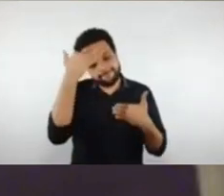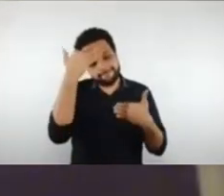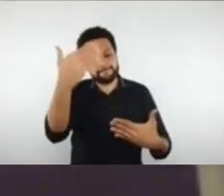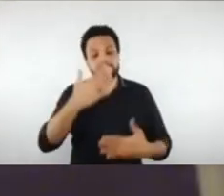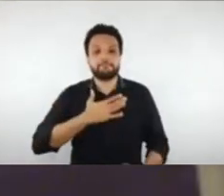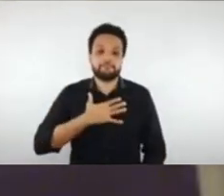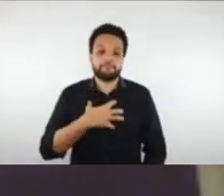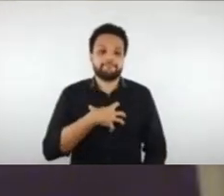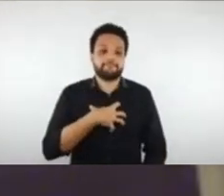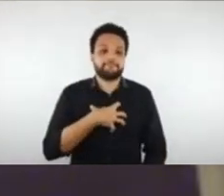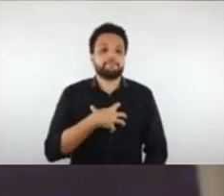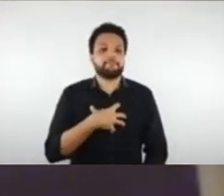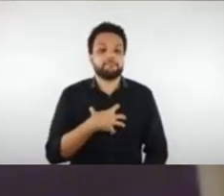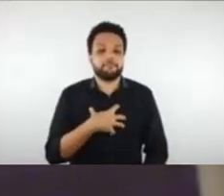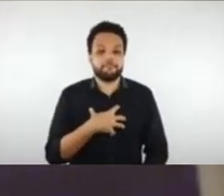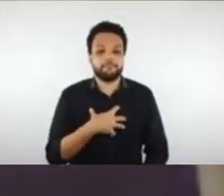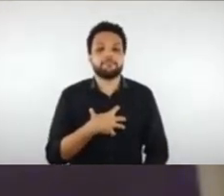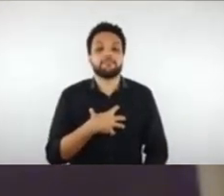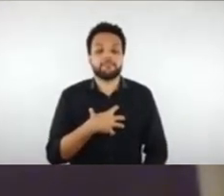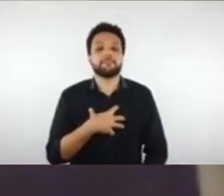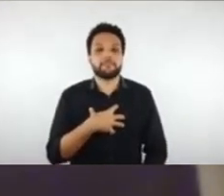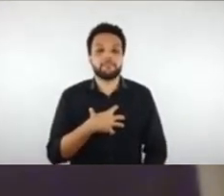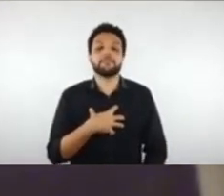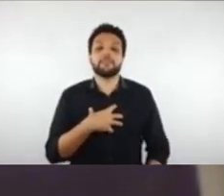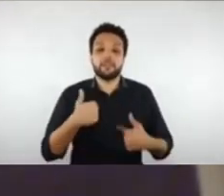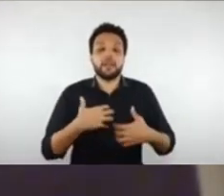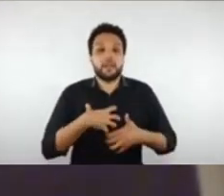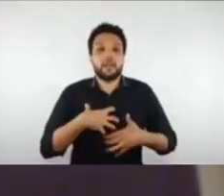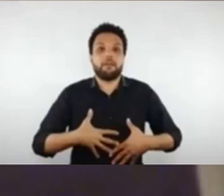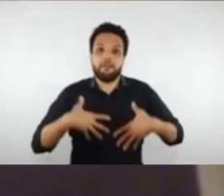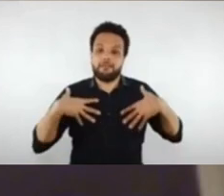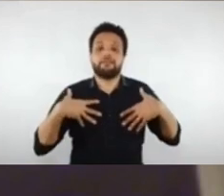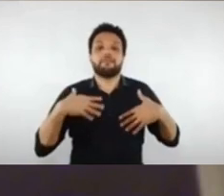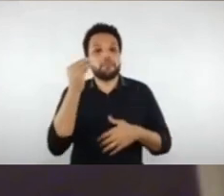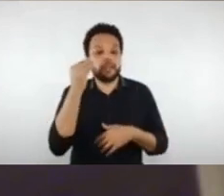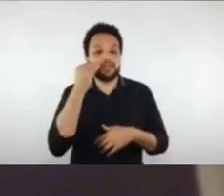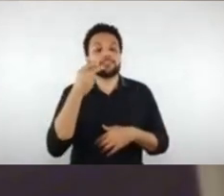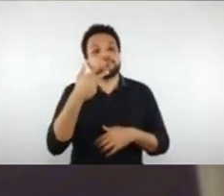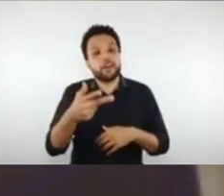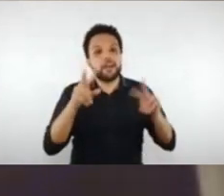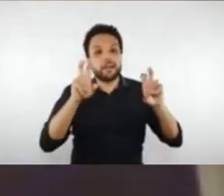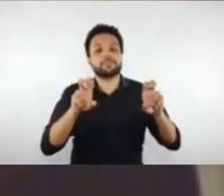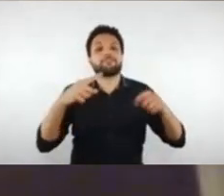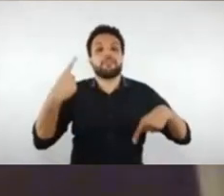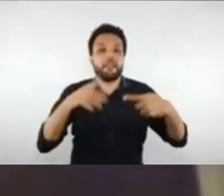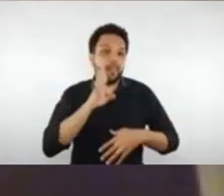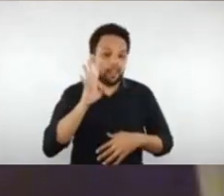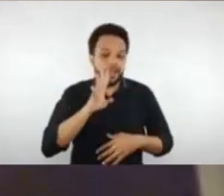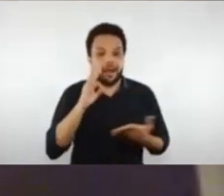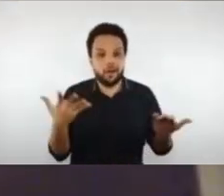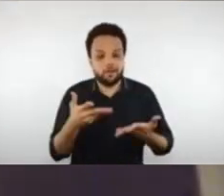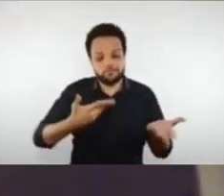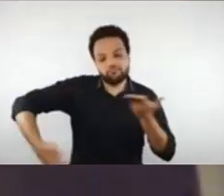Para mim, é um humor falar depois de tanta gente tão bacana e também, eu sei que é muito difícil tentar